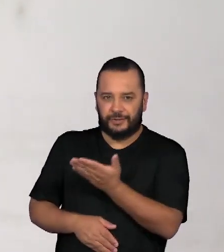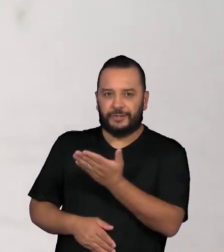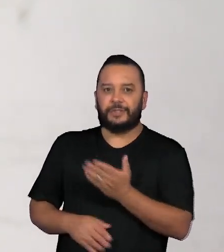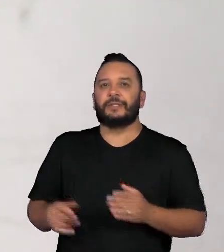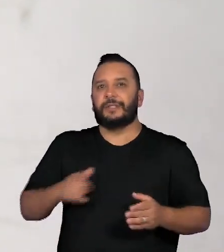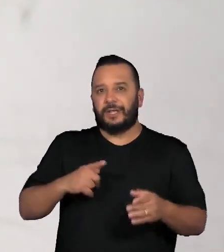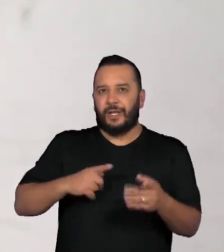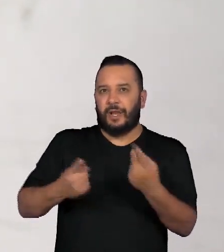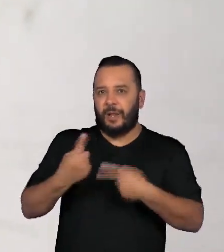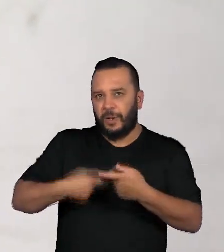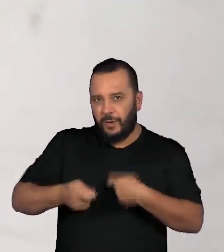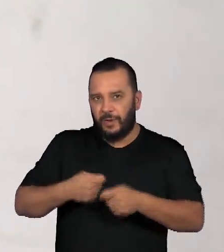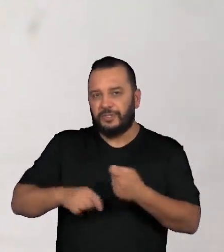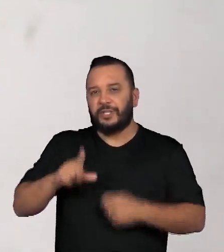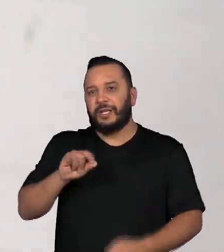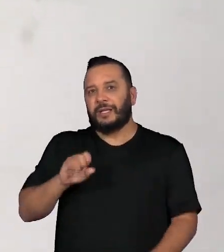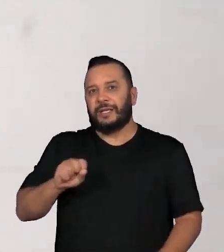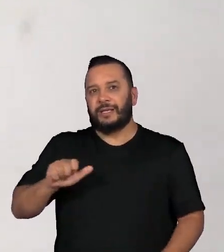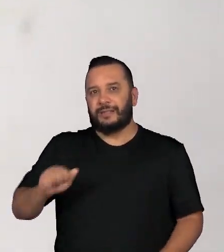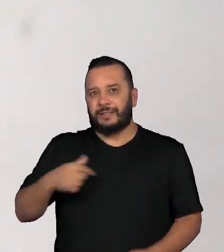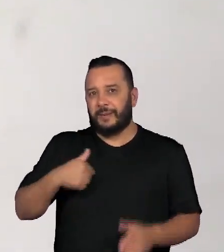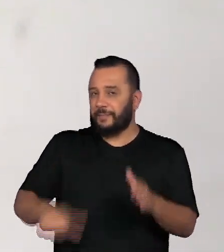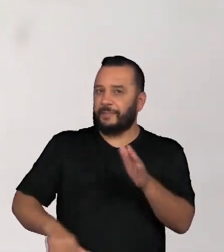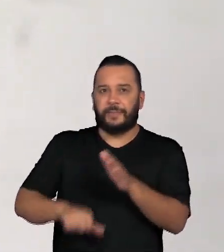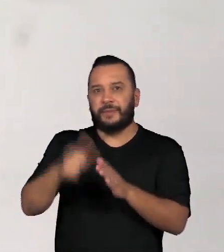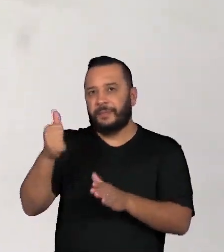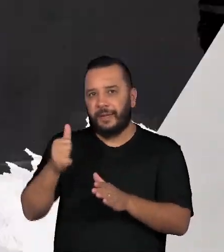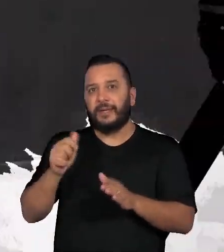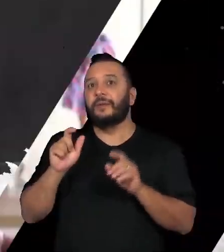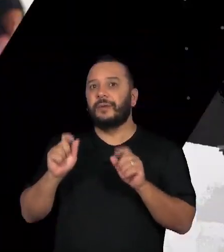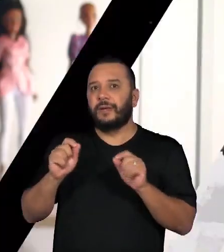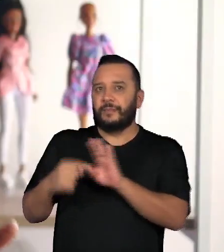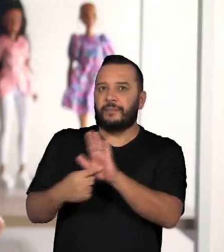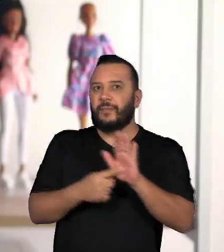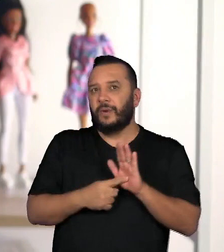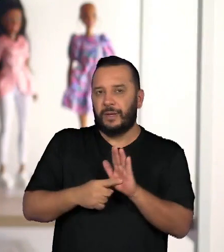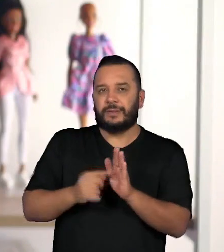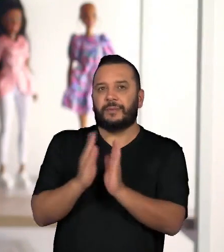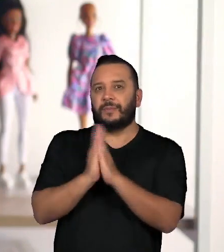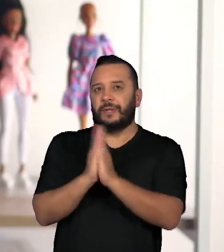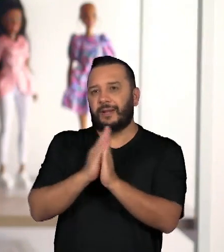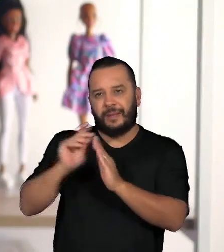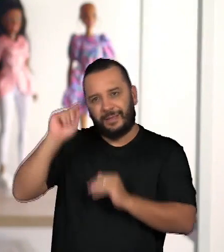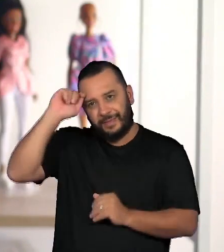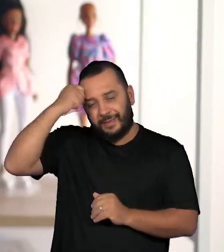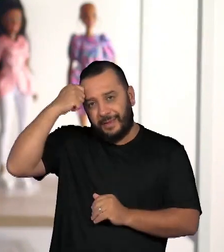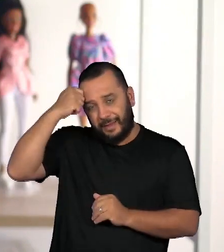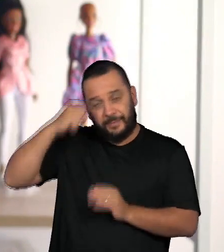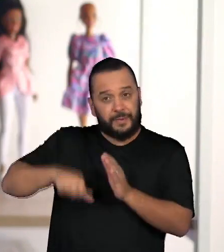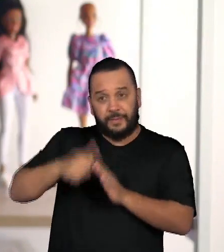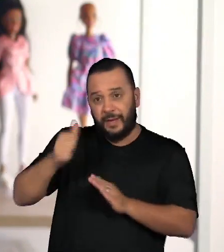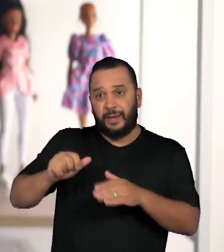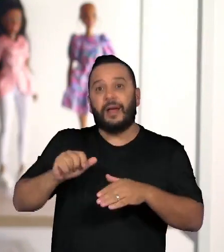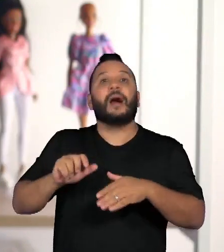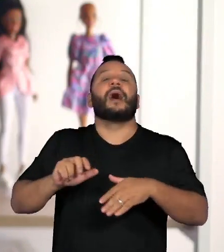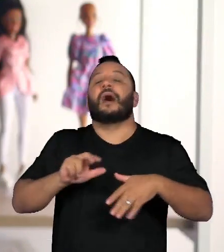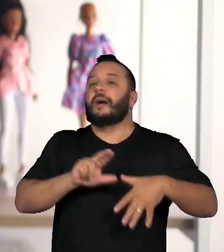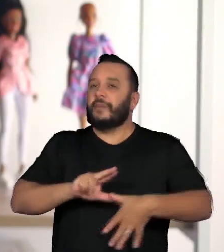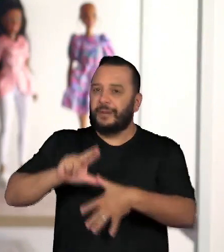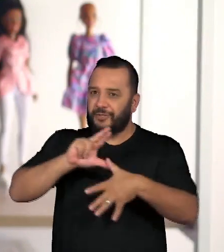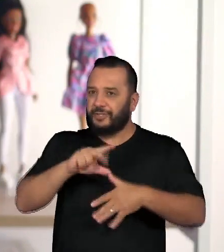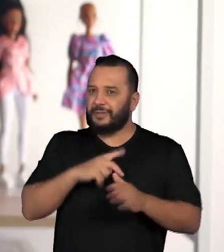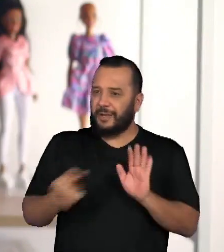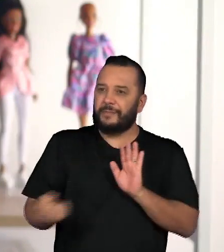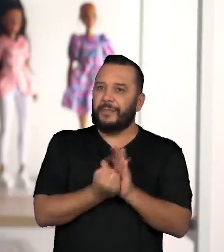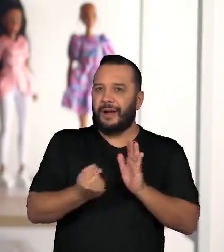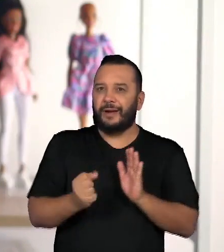e-commerce especializado em bonecas negras da América Latina. O nosso diferencial é que a gente tem a nossa própria marca, que é uma boneca